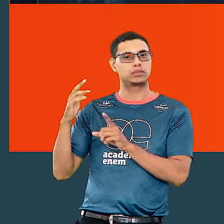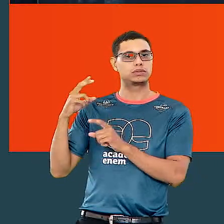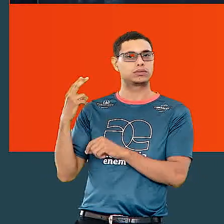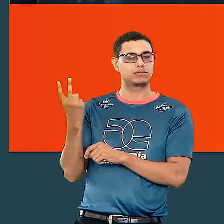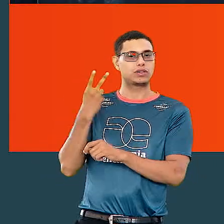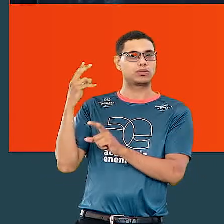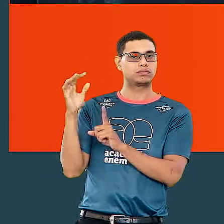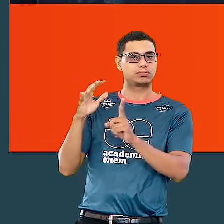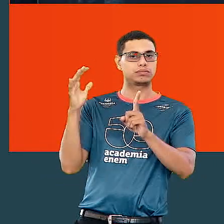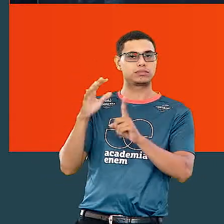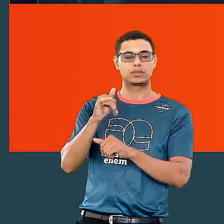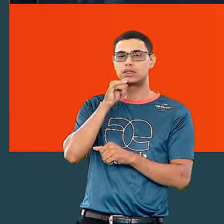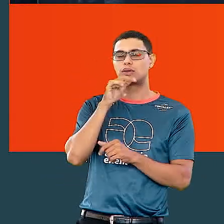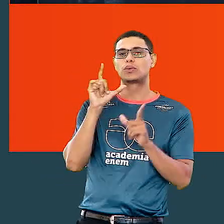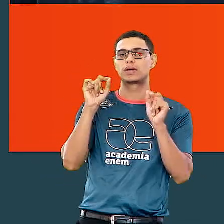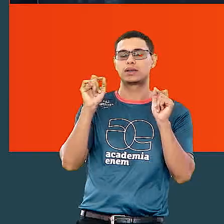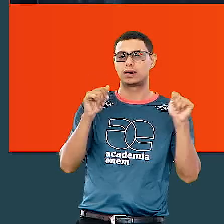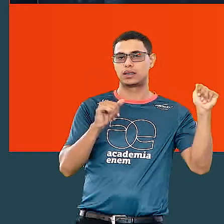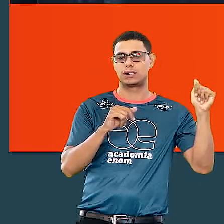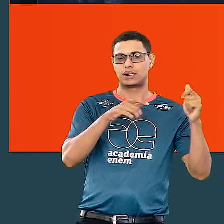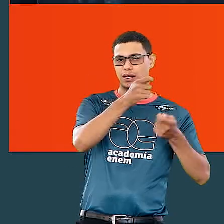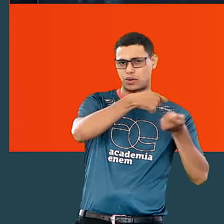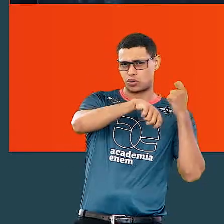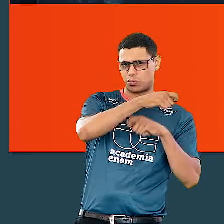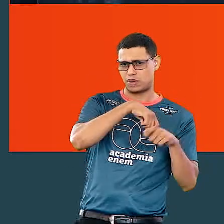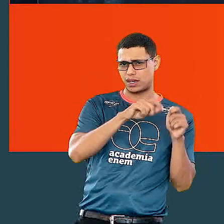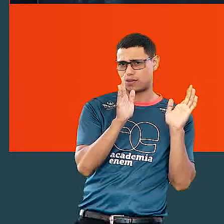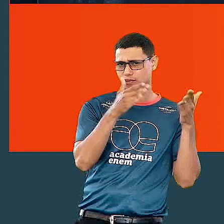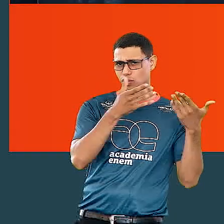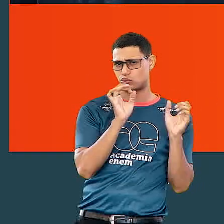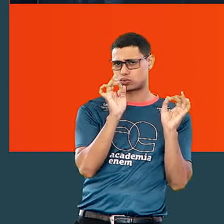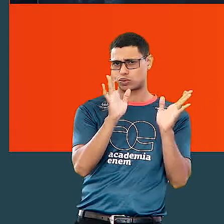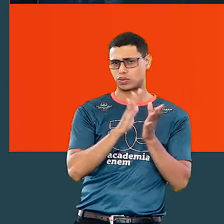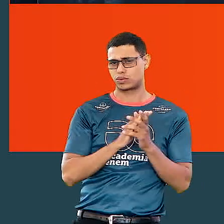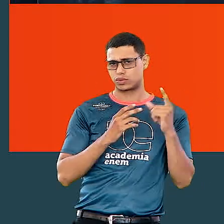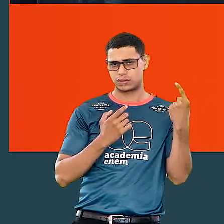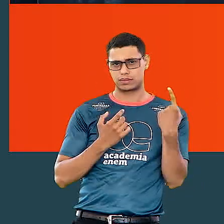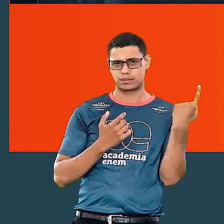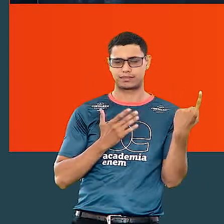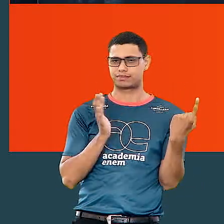A. Econômicas isoladas? É só a economia que define? Não.